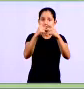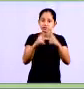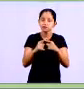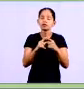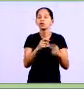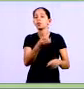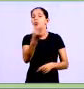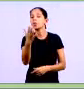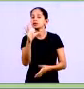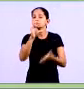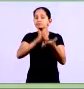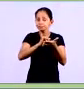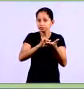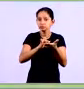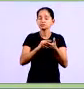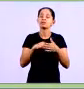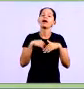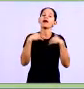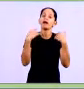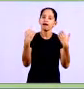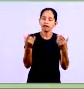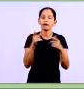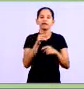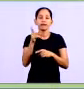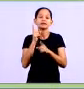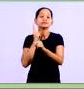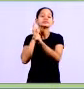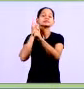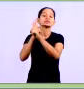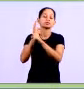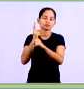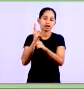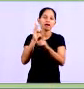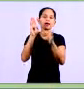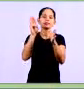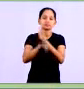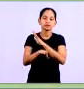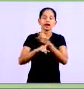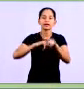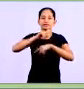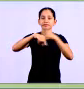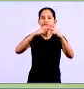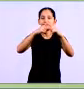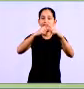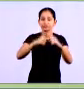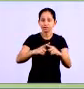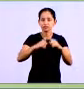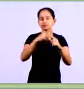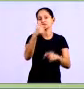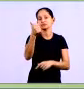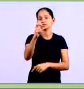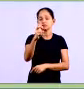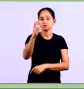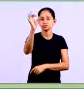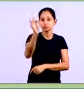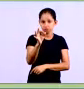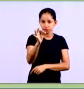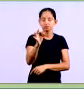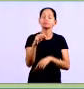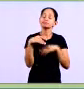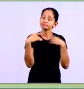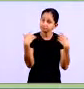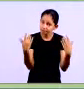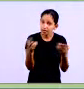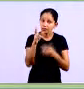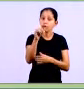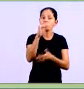aqui, correto? Esse valor que eu achar desse 8% vezes 15% vai dar igual